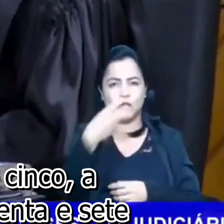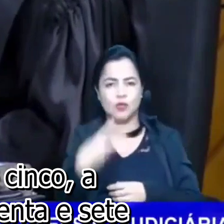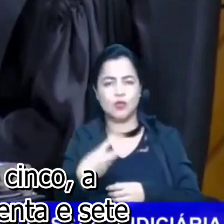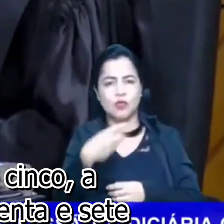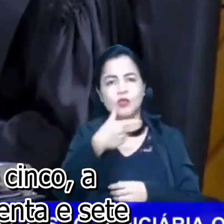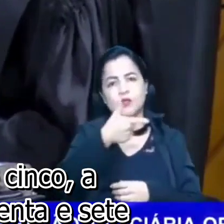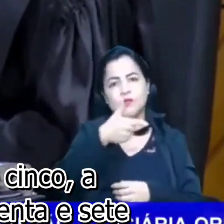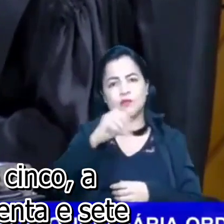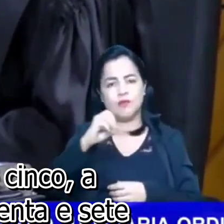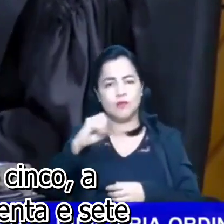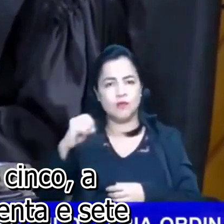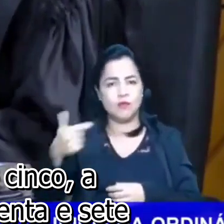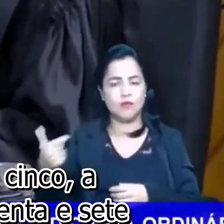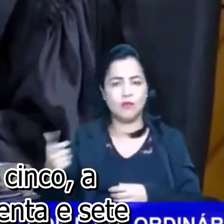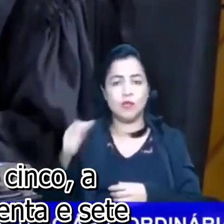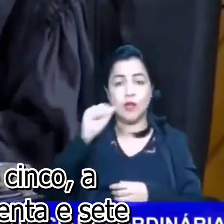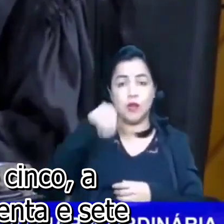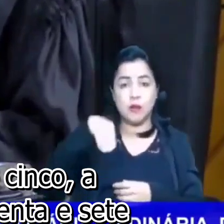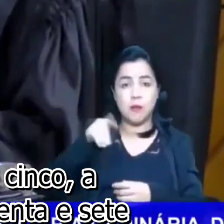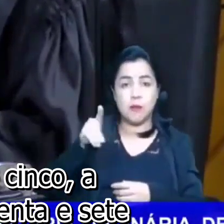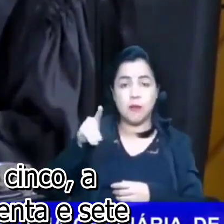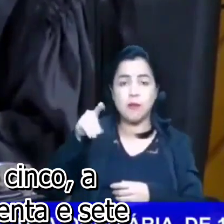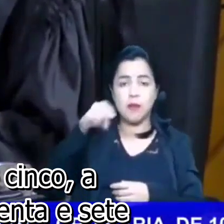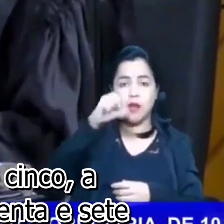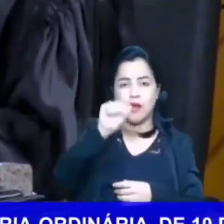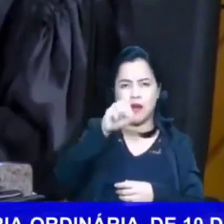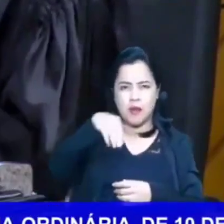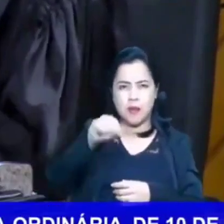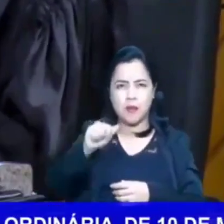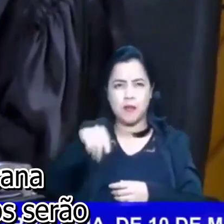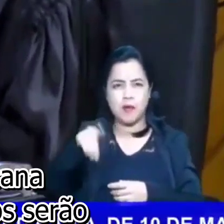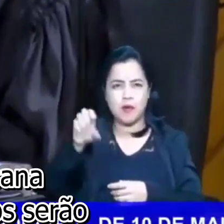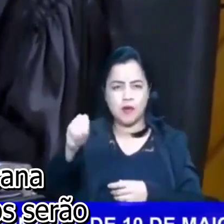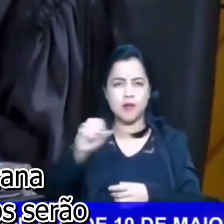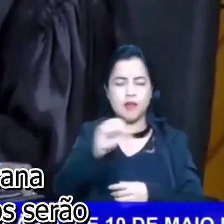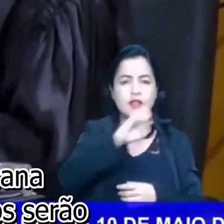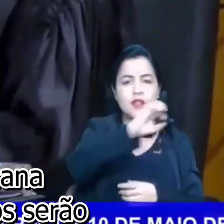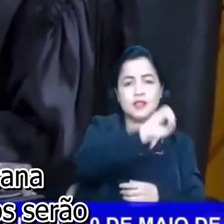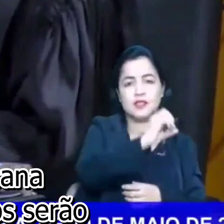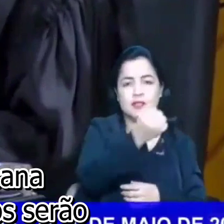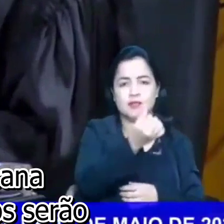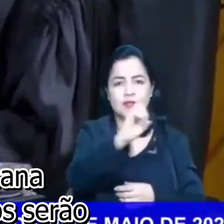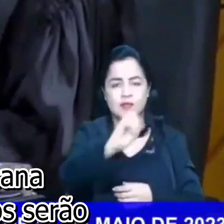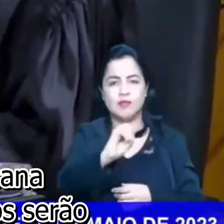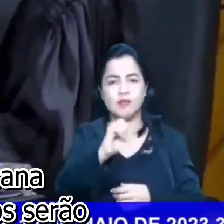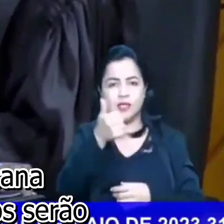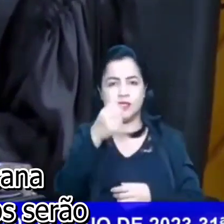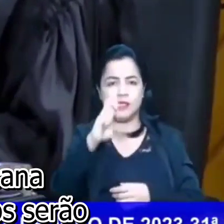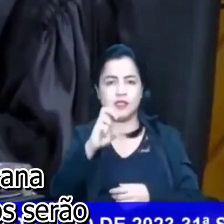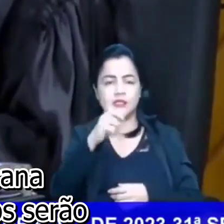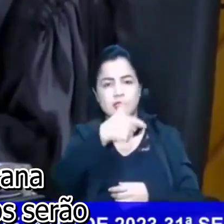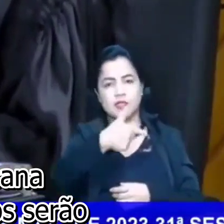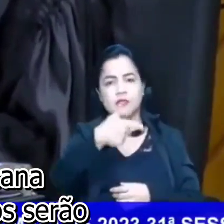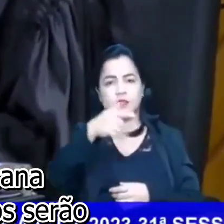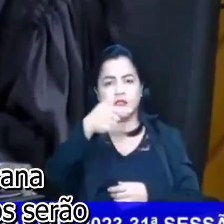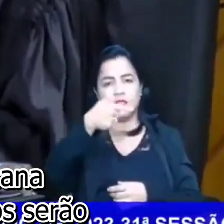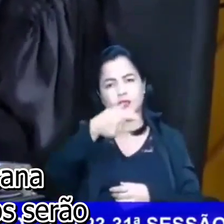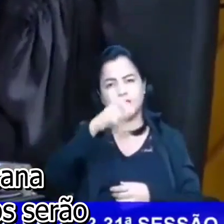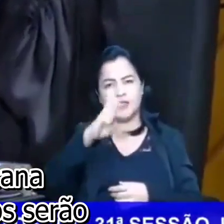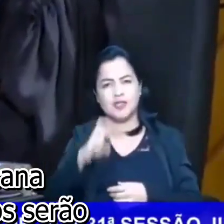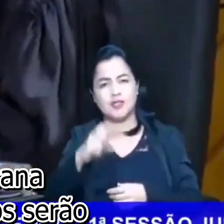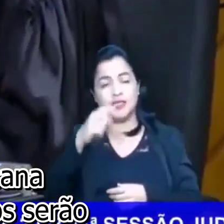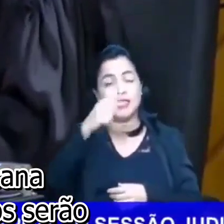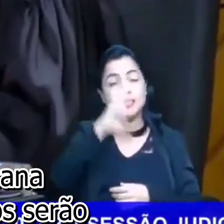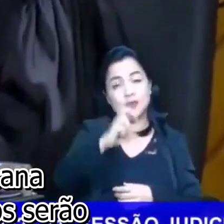Jardim. O item 35, a prestação de contas 060-1557 de 2022, interessada é Rosana Patrícia